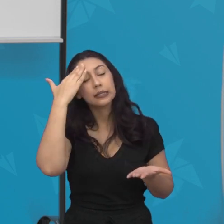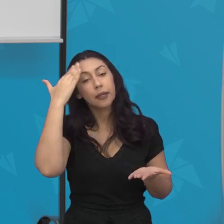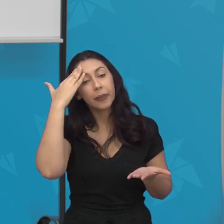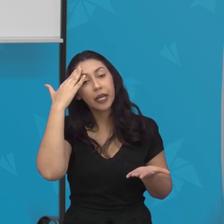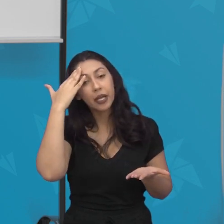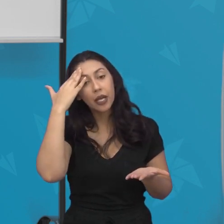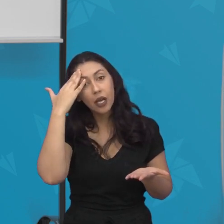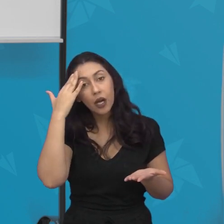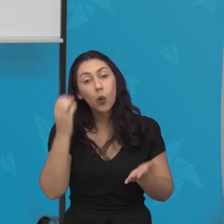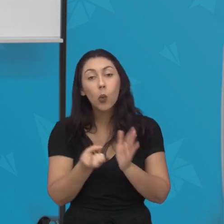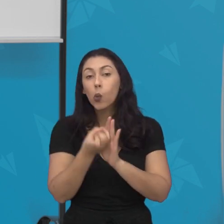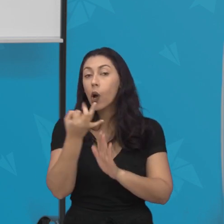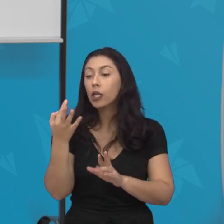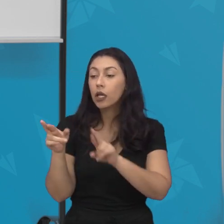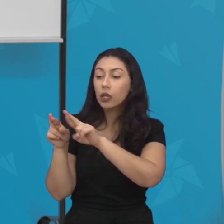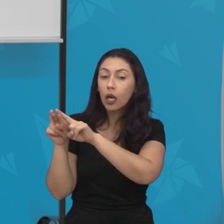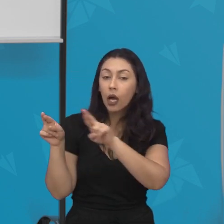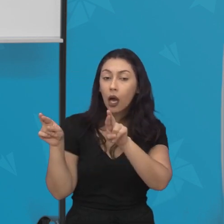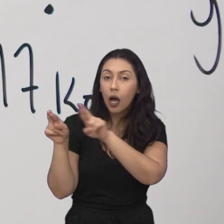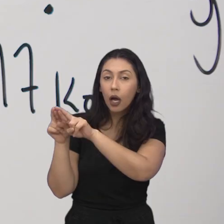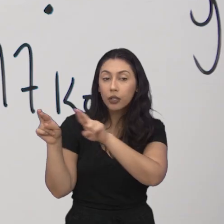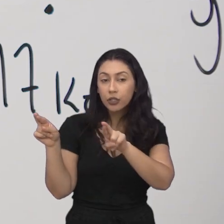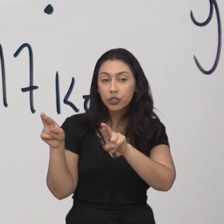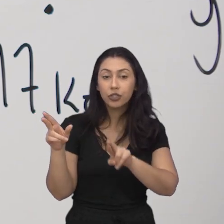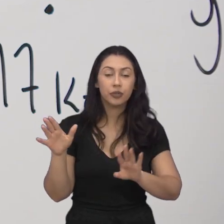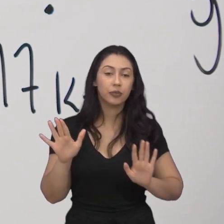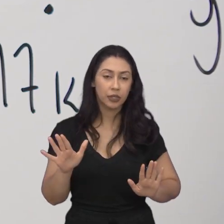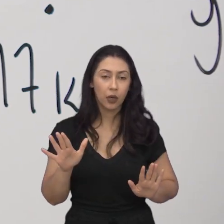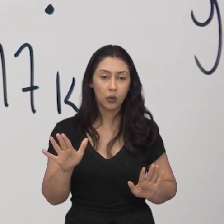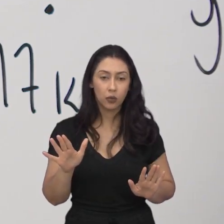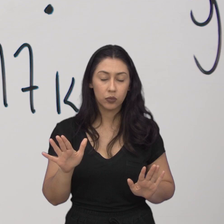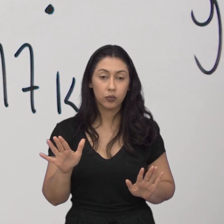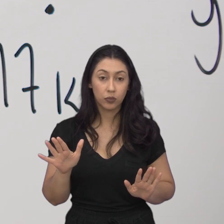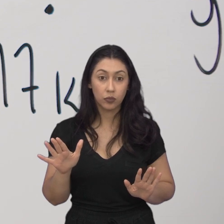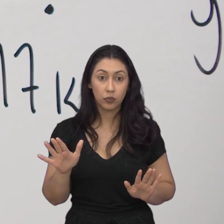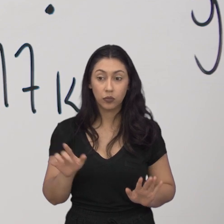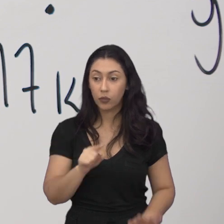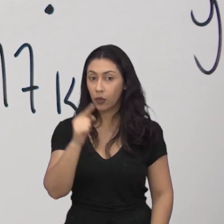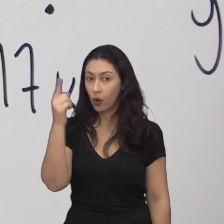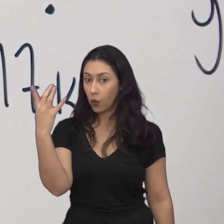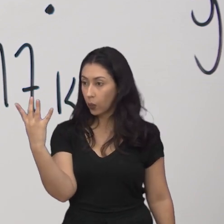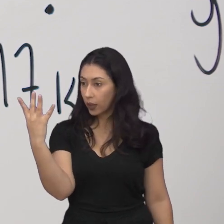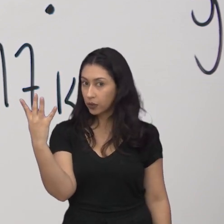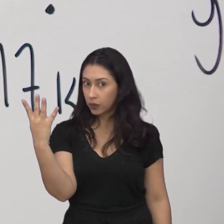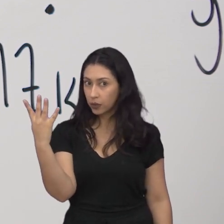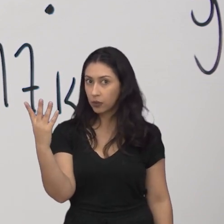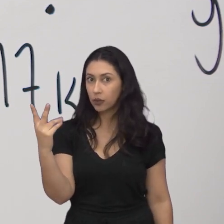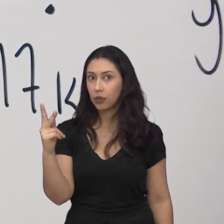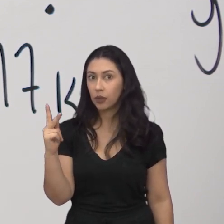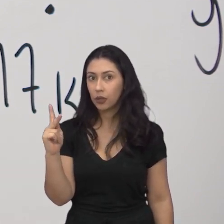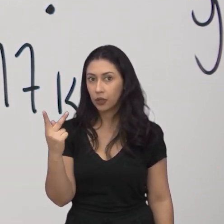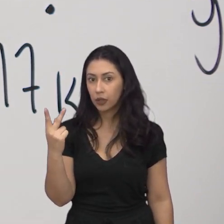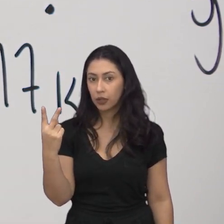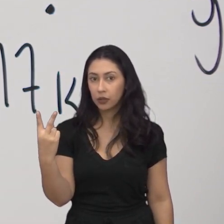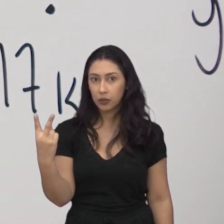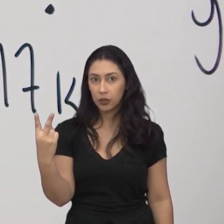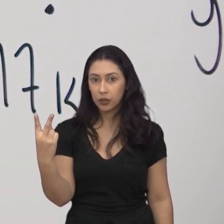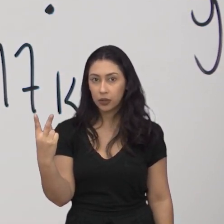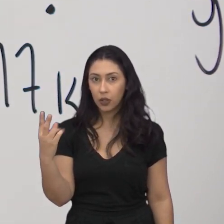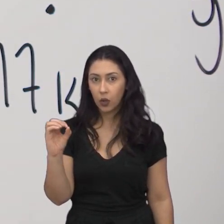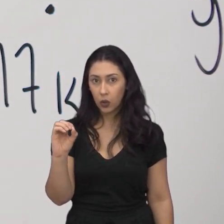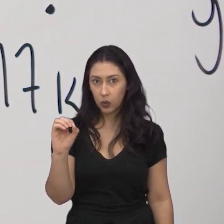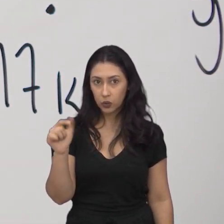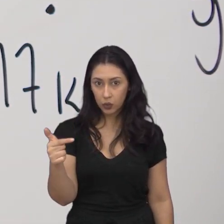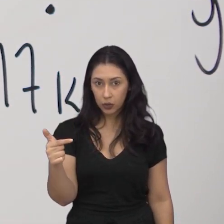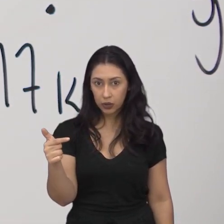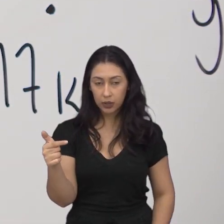né? Dos reagentes. Então temos que? Temos 4 mols aqui de água oxigenada, né? Do peróxido, e um de